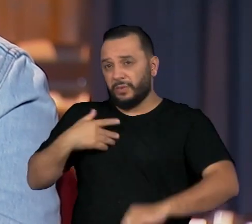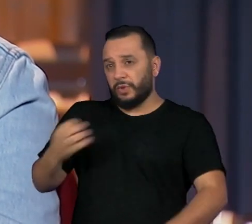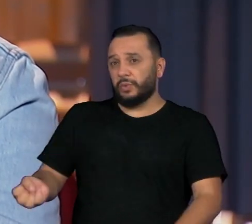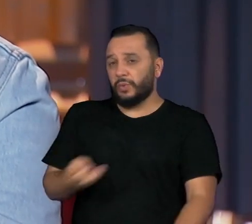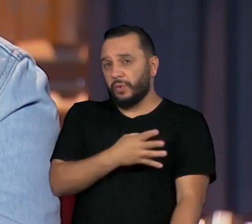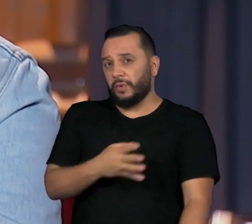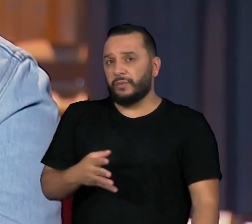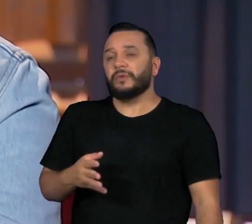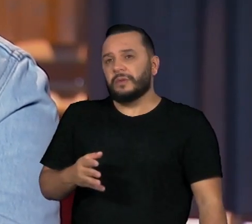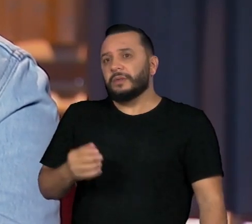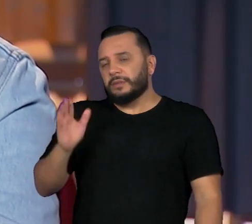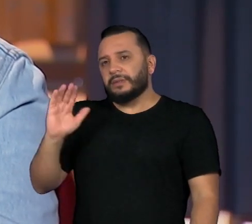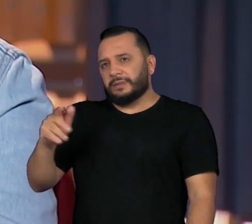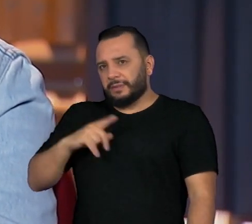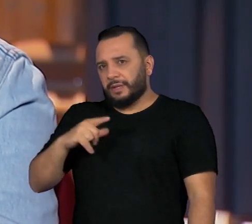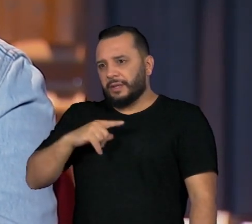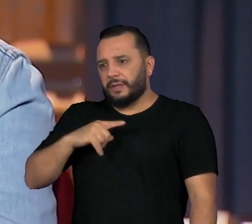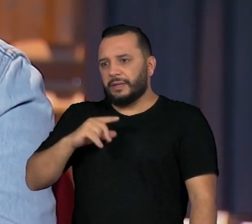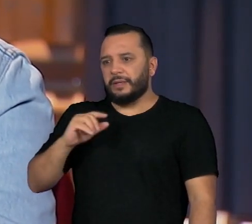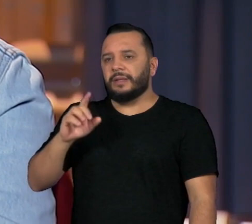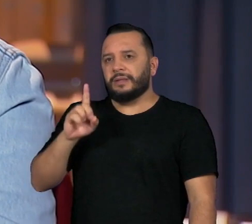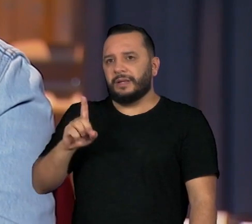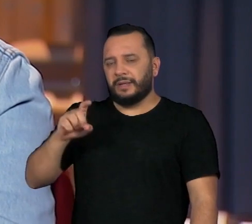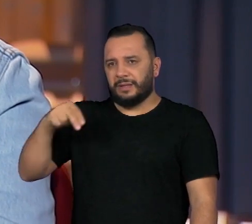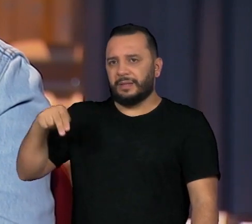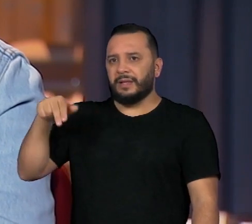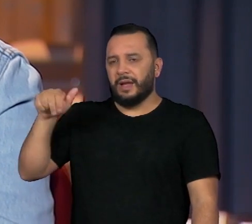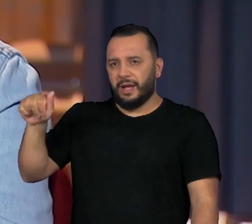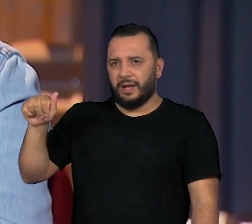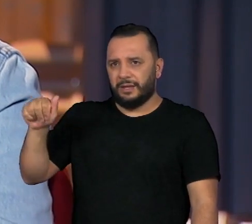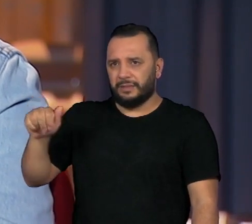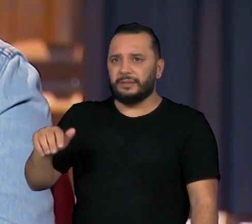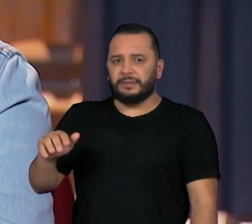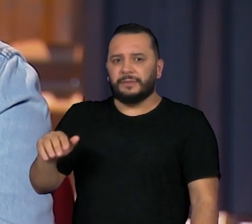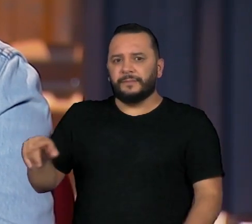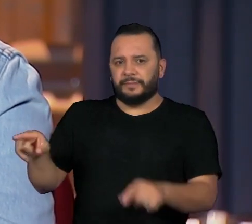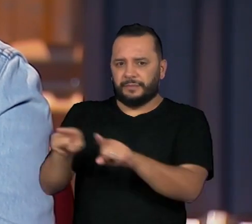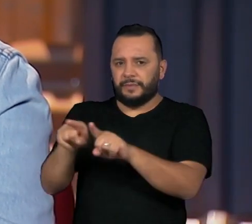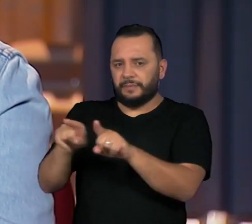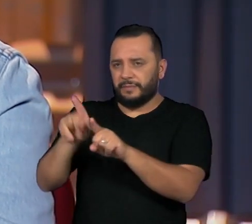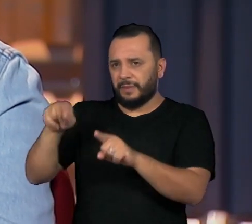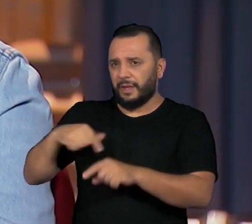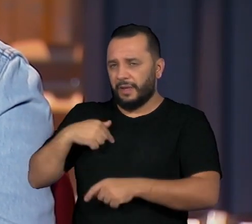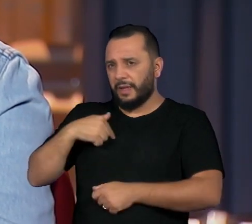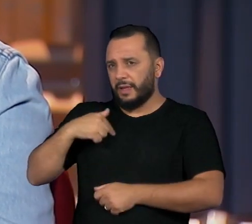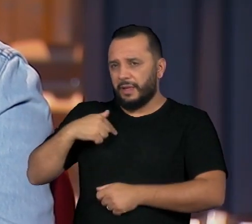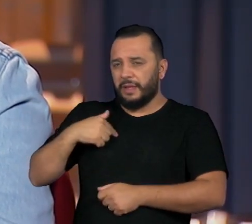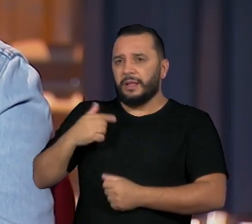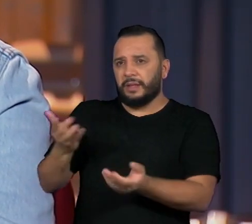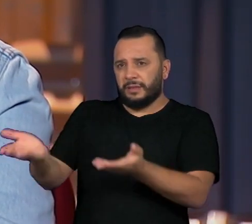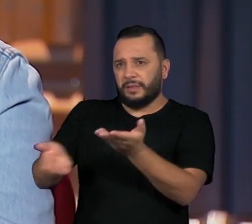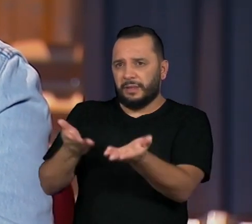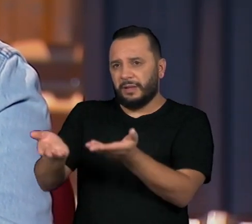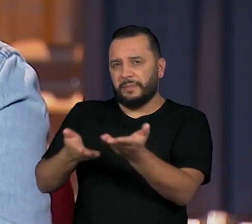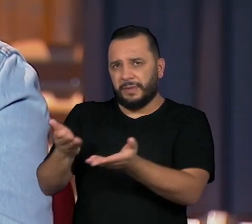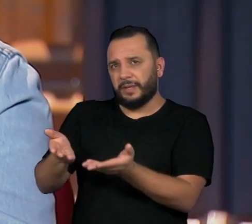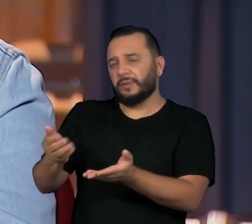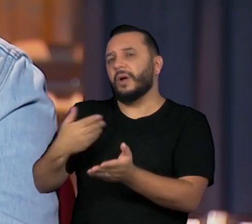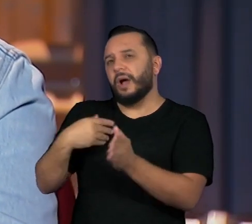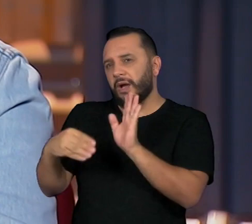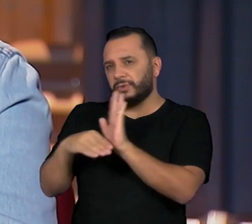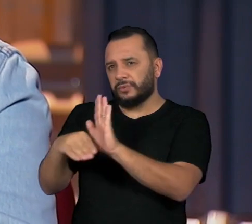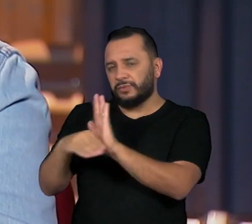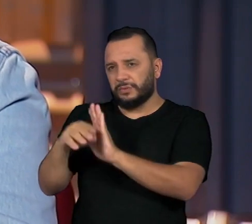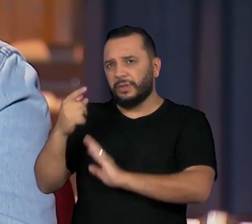que ativa o metabolismo da serotonina e que é profundamente terapêutica, né? Eu já vi, acompanhei,